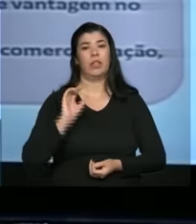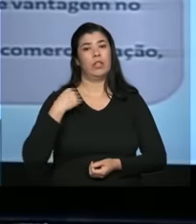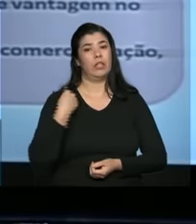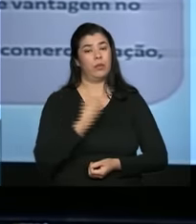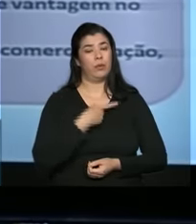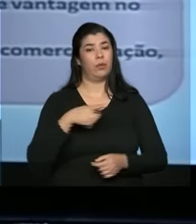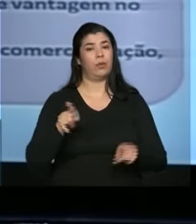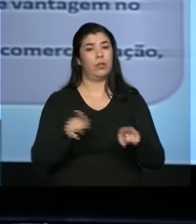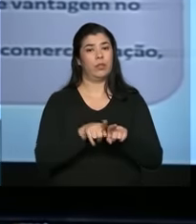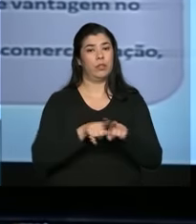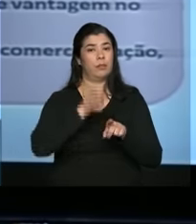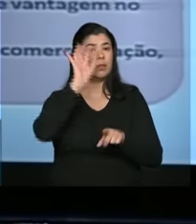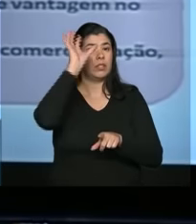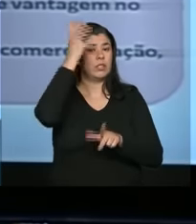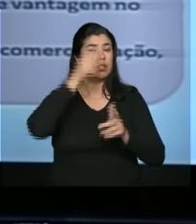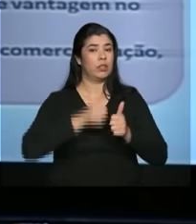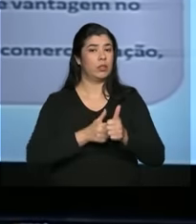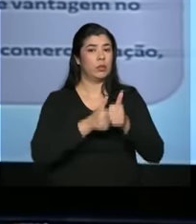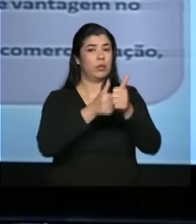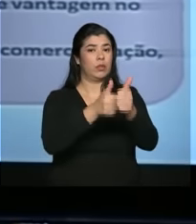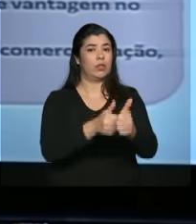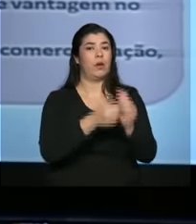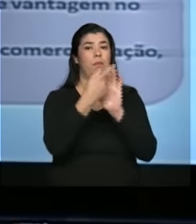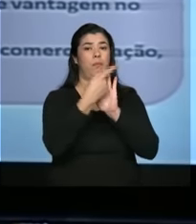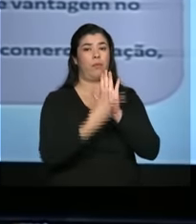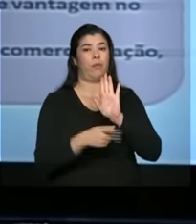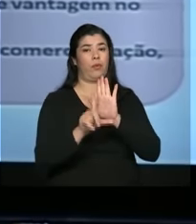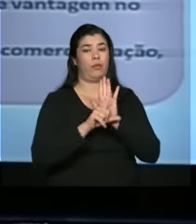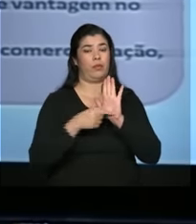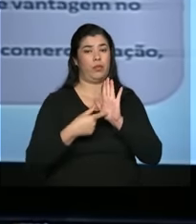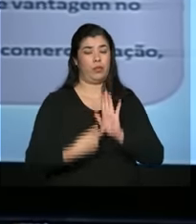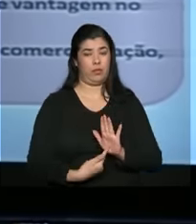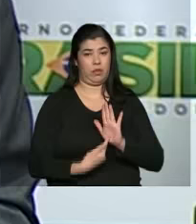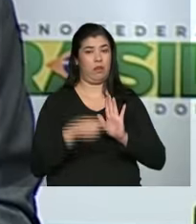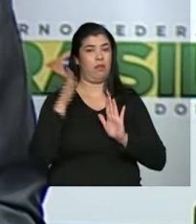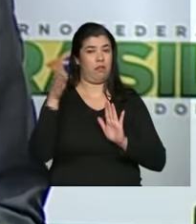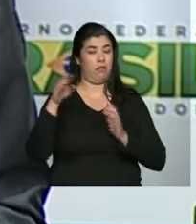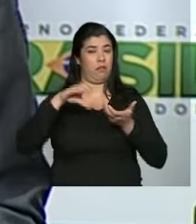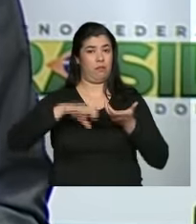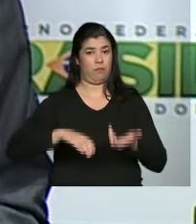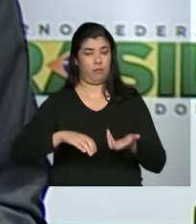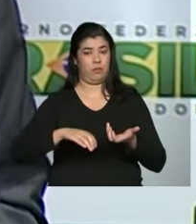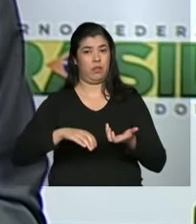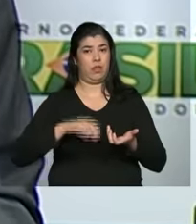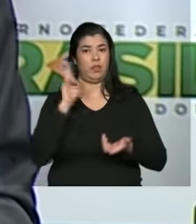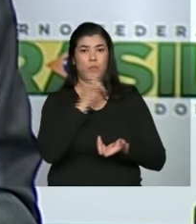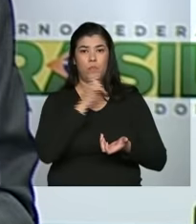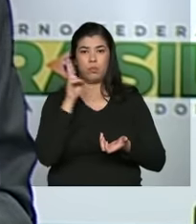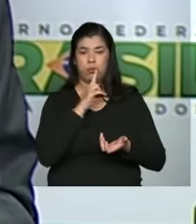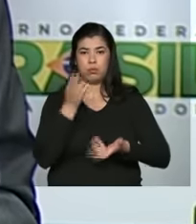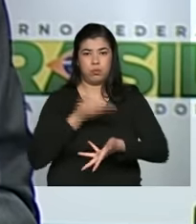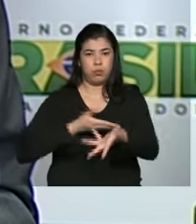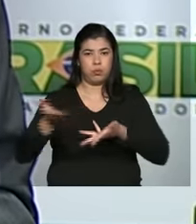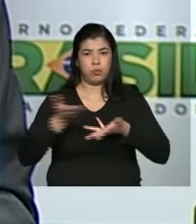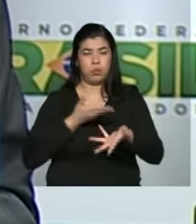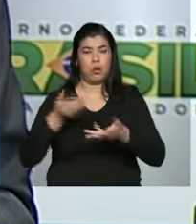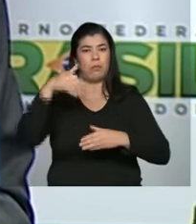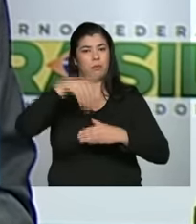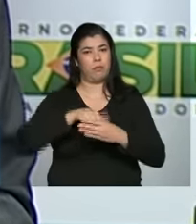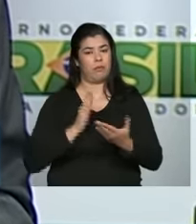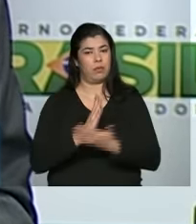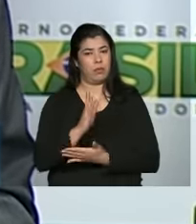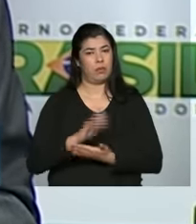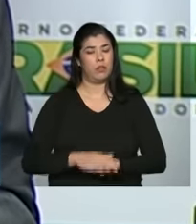encaminhar ao projeto de lei um projeto de lei pro congresso nacional para que tramite em regime de urgência tipificando no